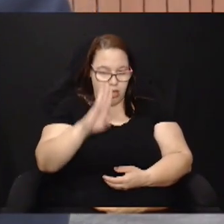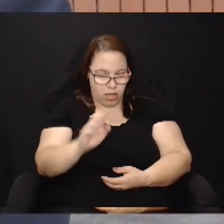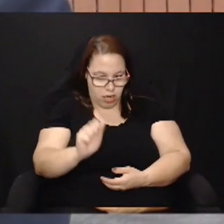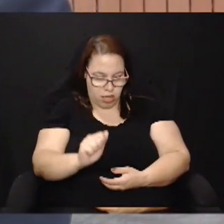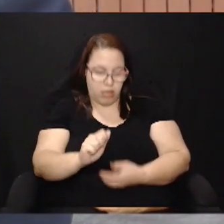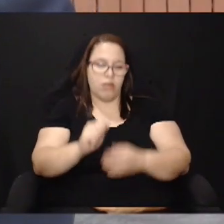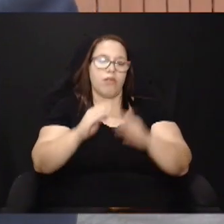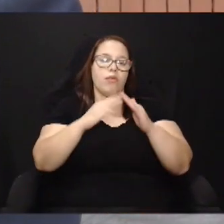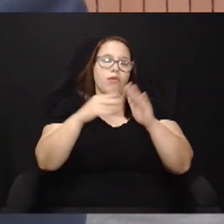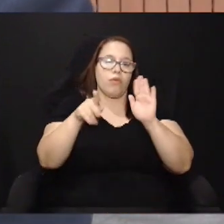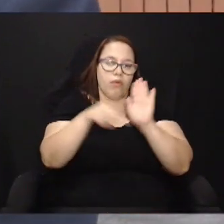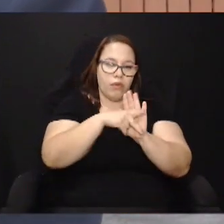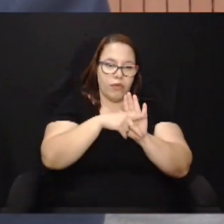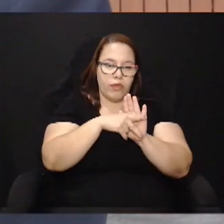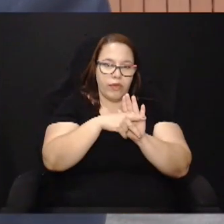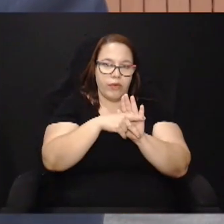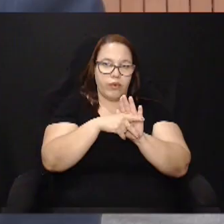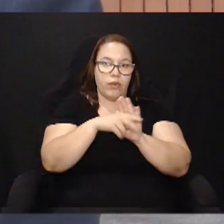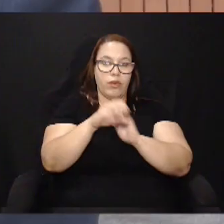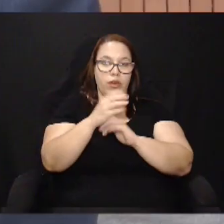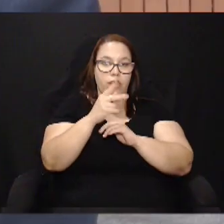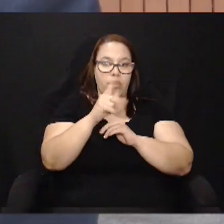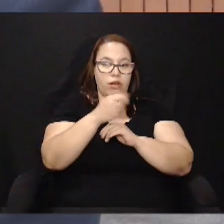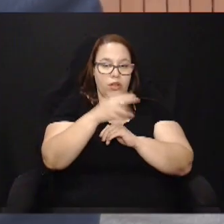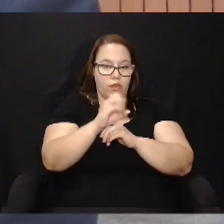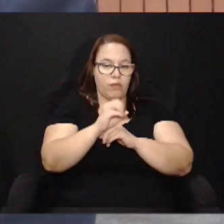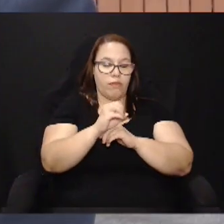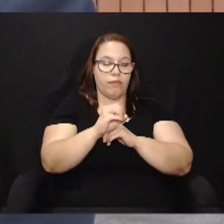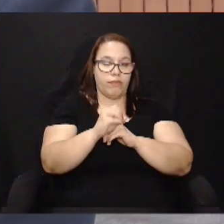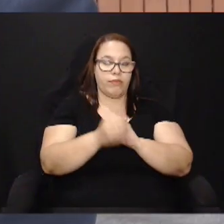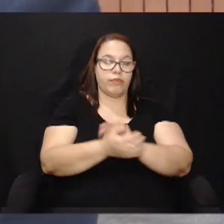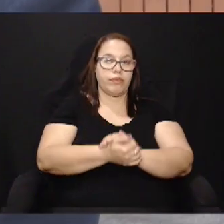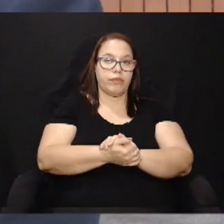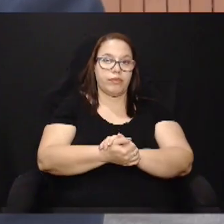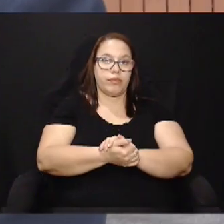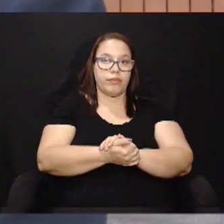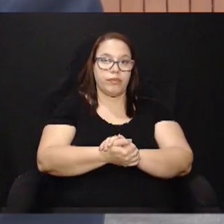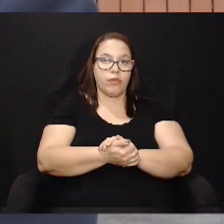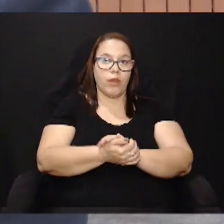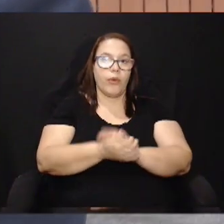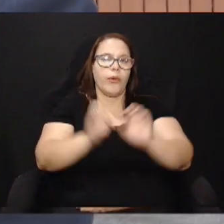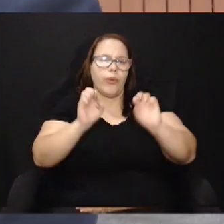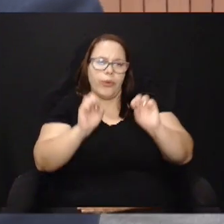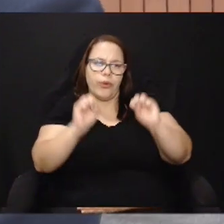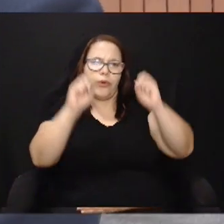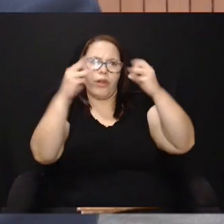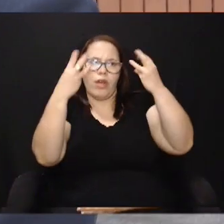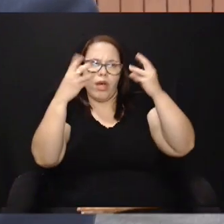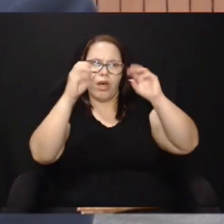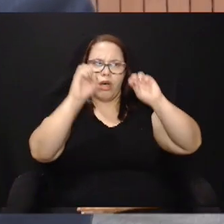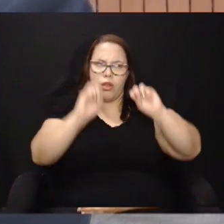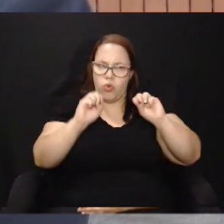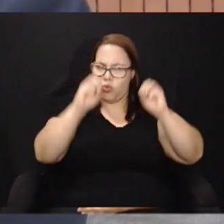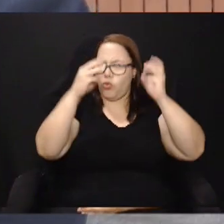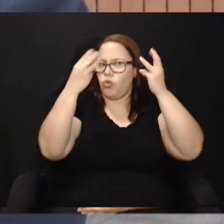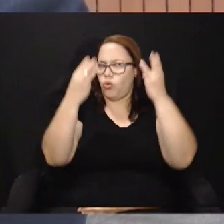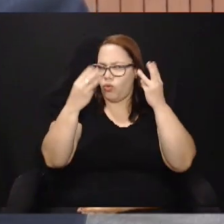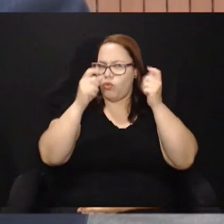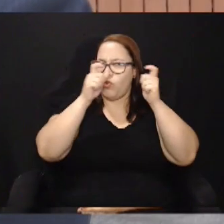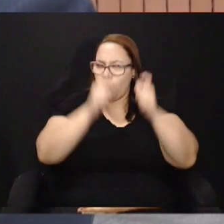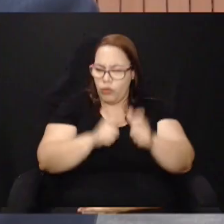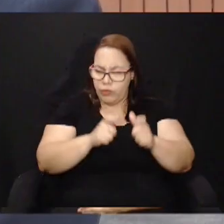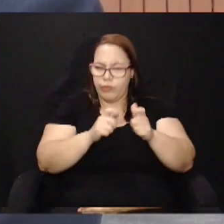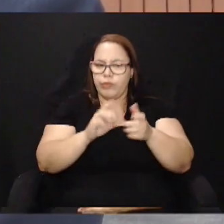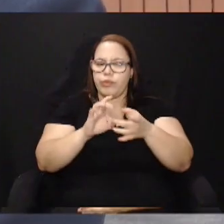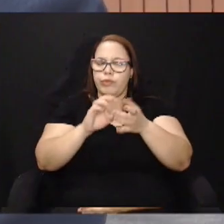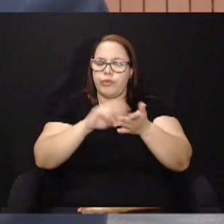Jardim Chapadão, né? Tivemos vários shows já nessa mesma conotação, e a gente